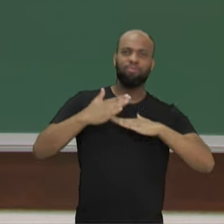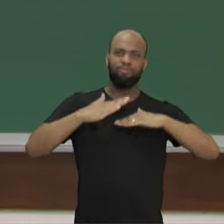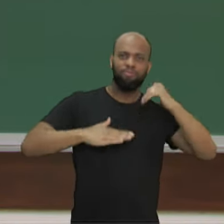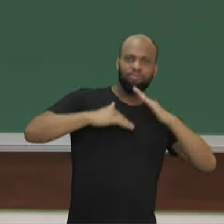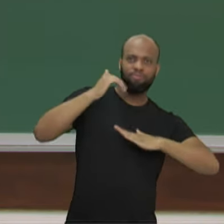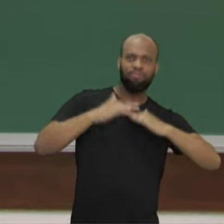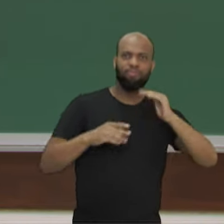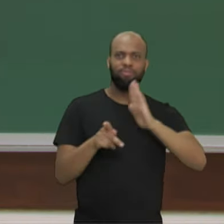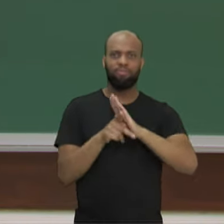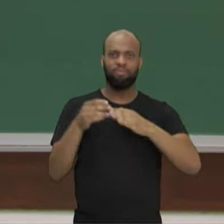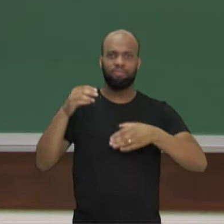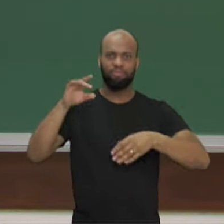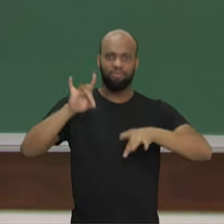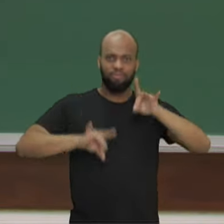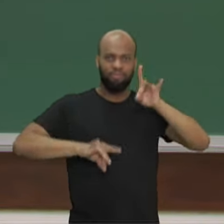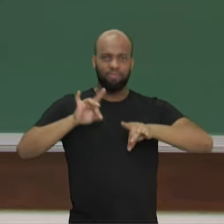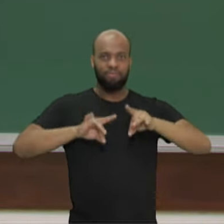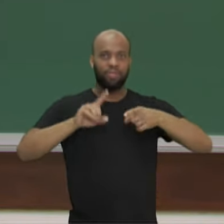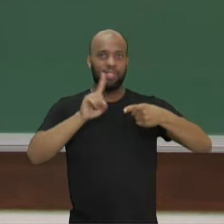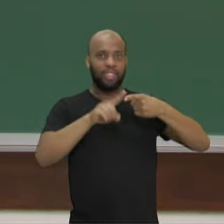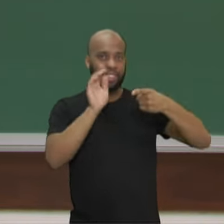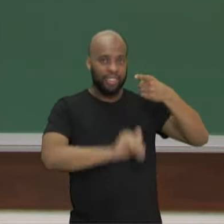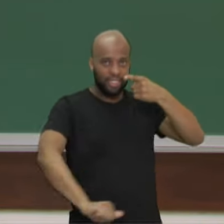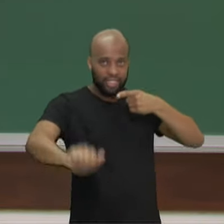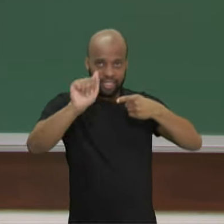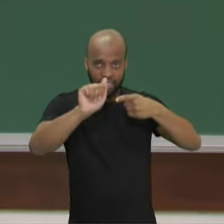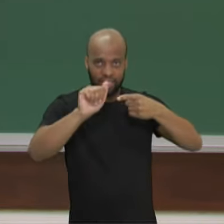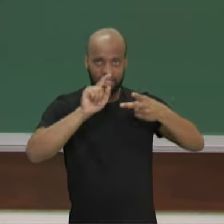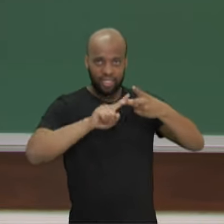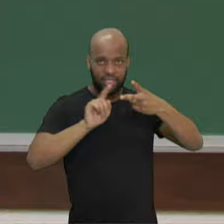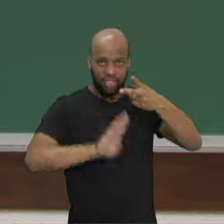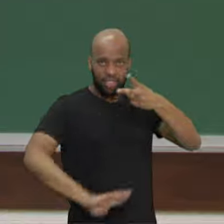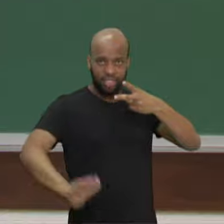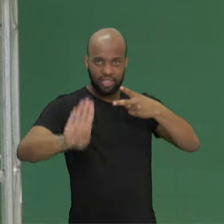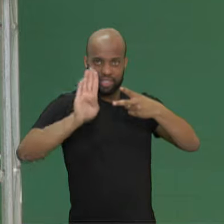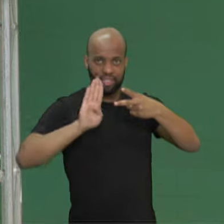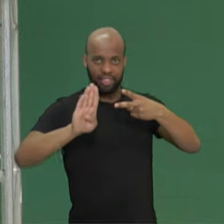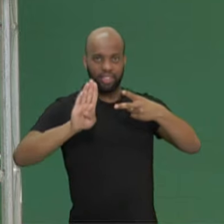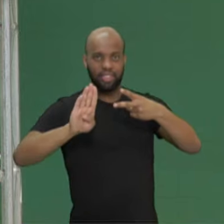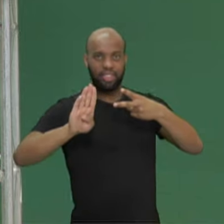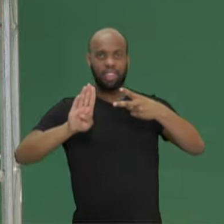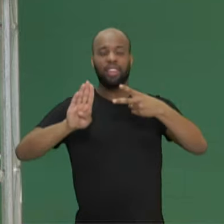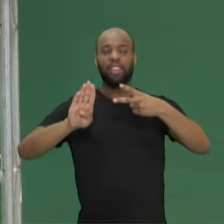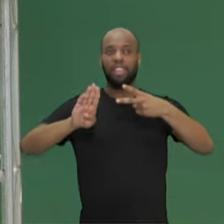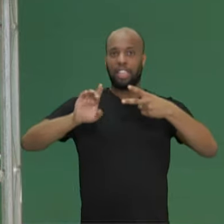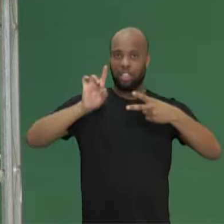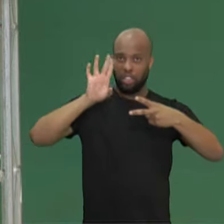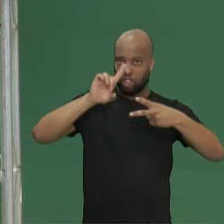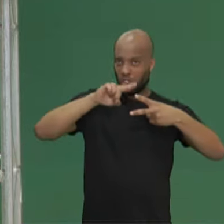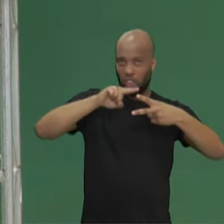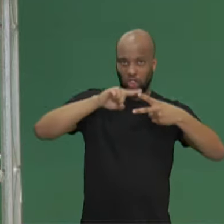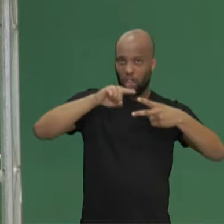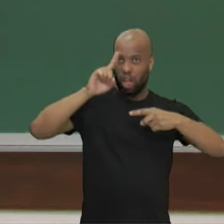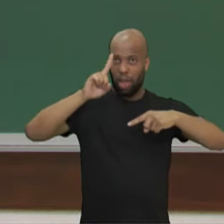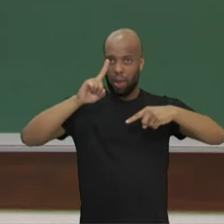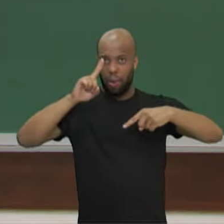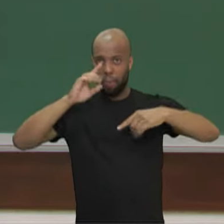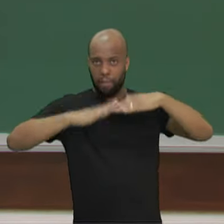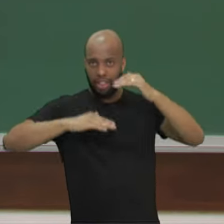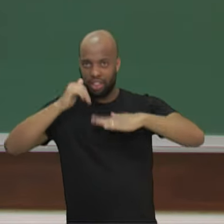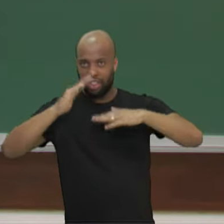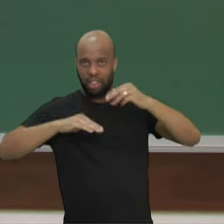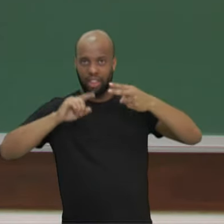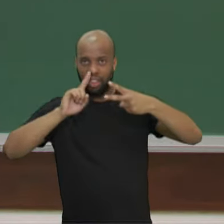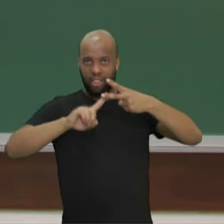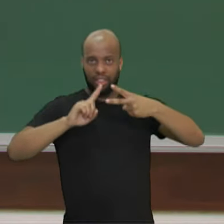práticas teatrais. Letra A, letra B, materiais profissionais. Letra